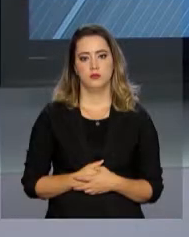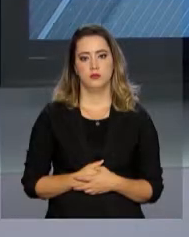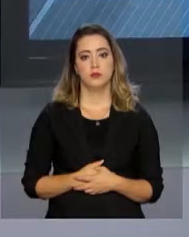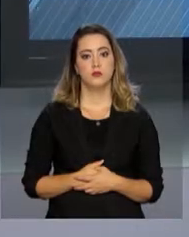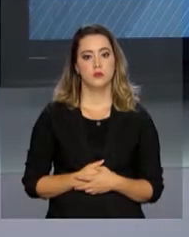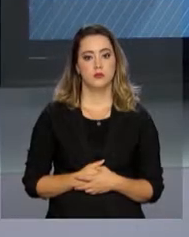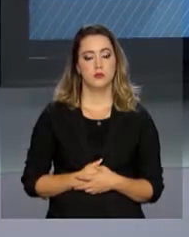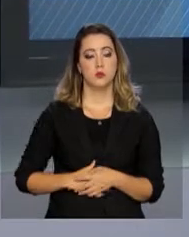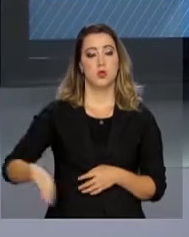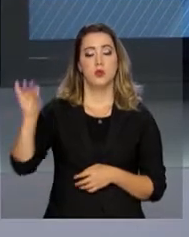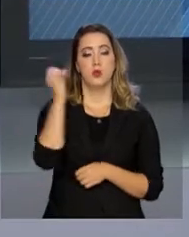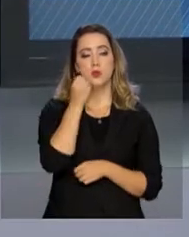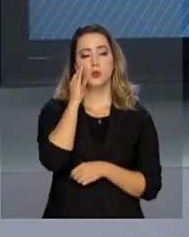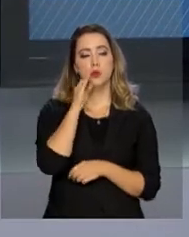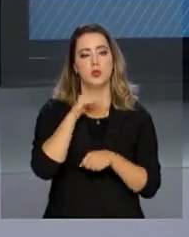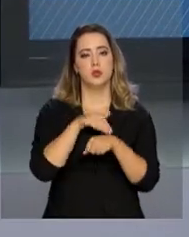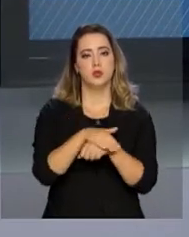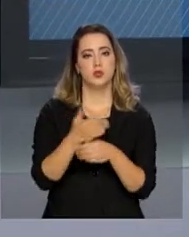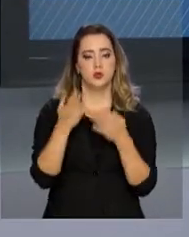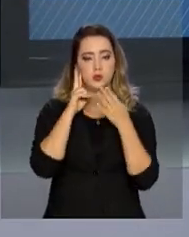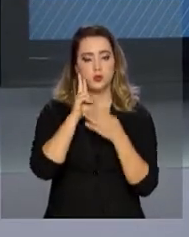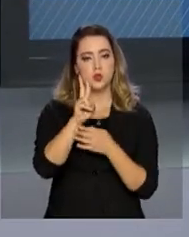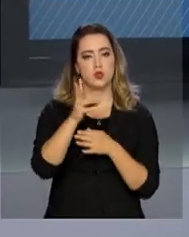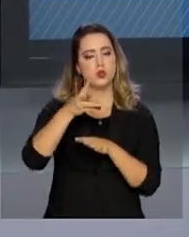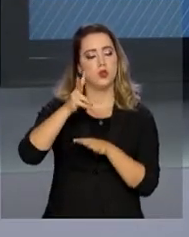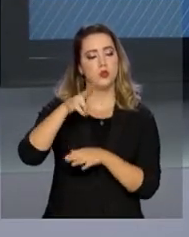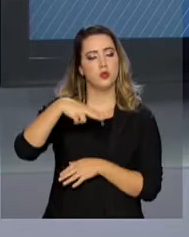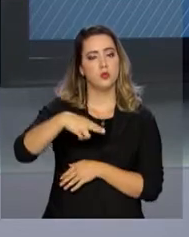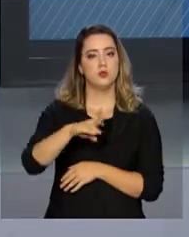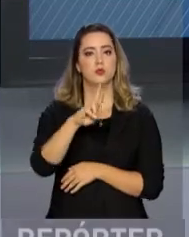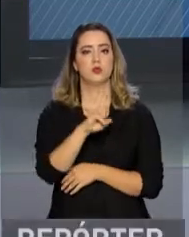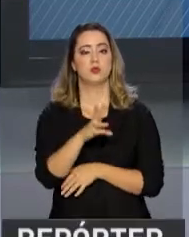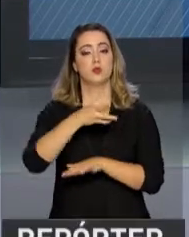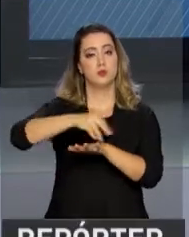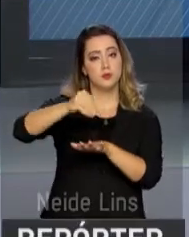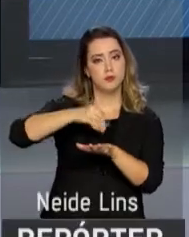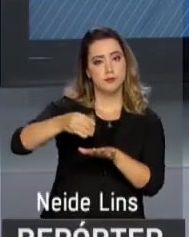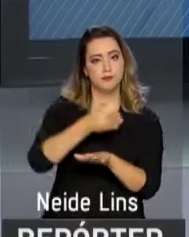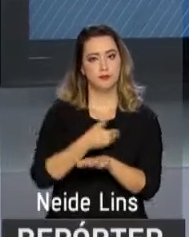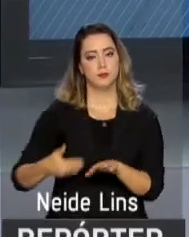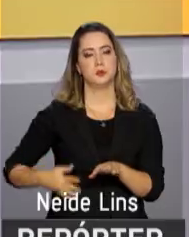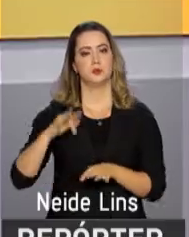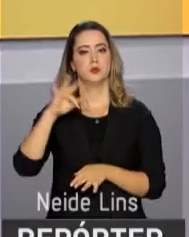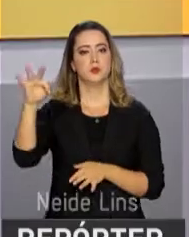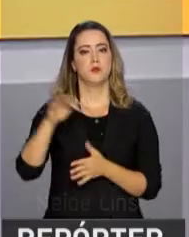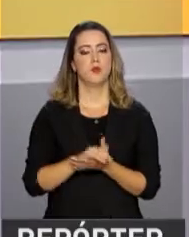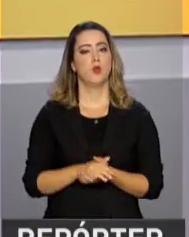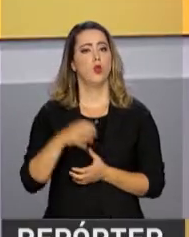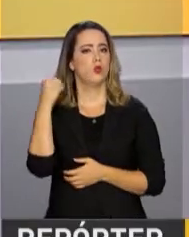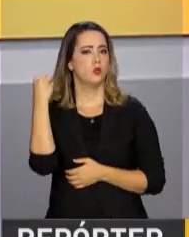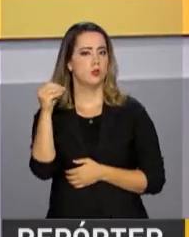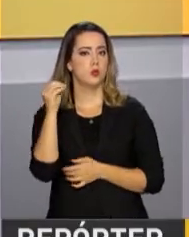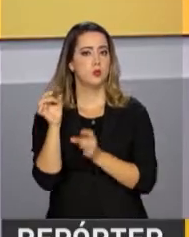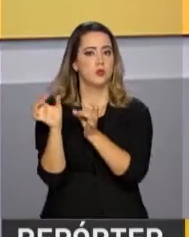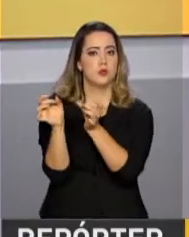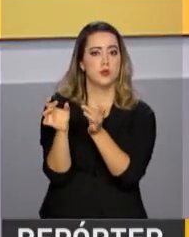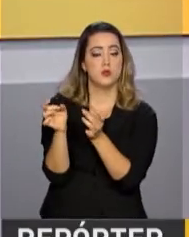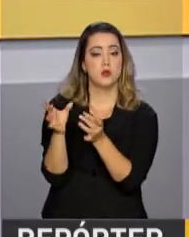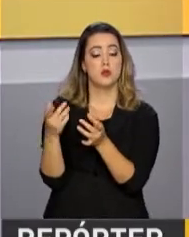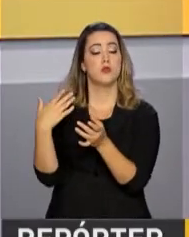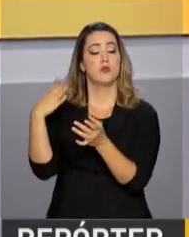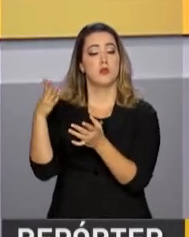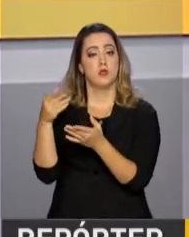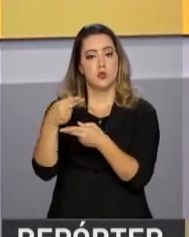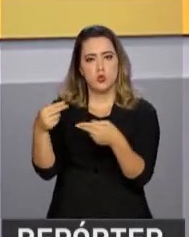olá boa noite a companhia agora o repórter nbr com as notícias do governo federal em outubro as exportações de produtos